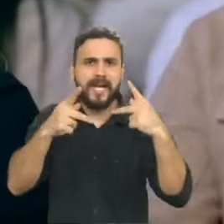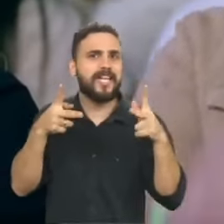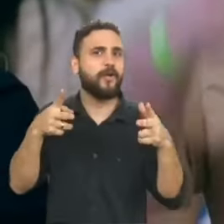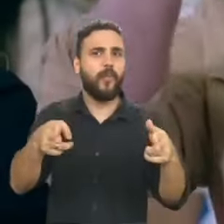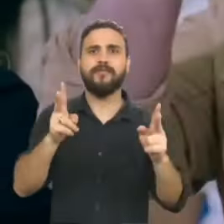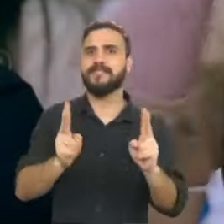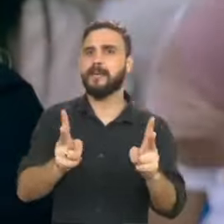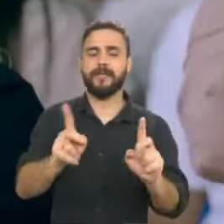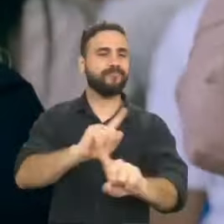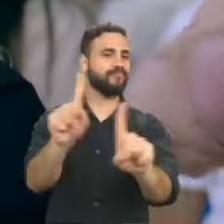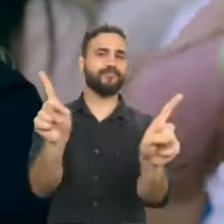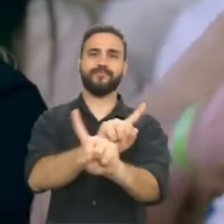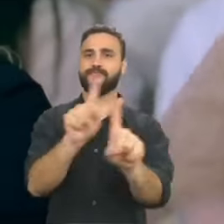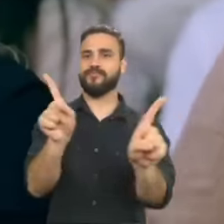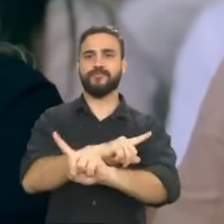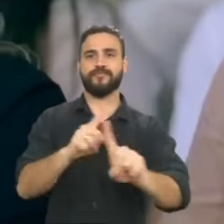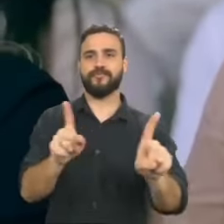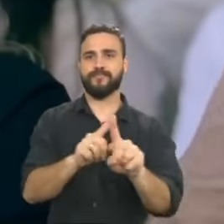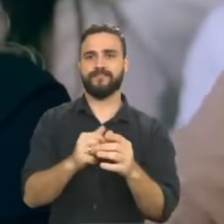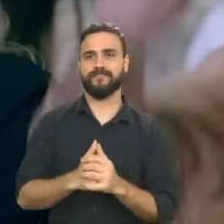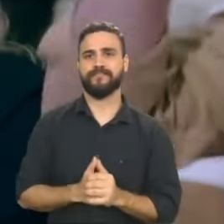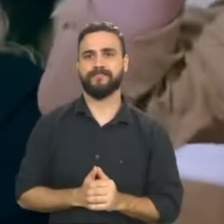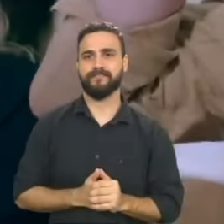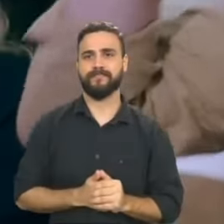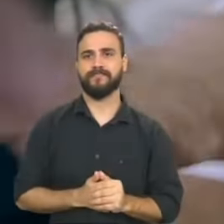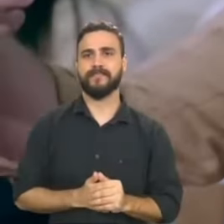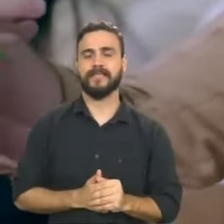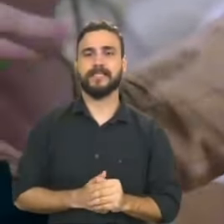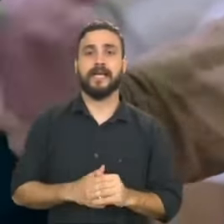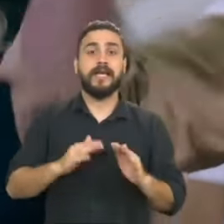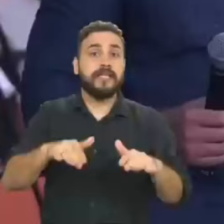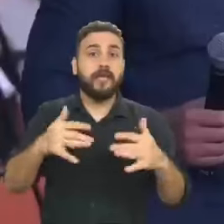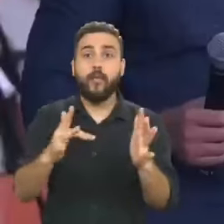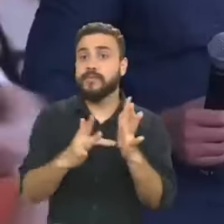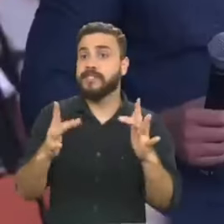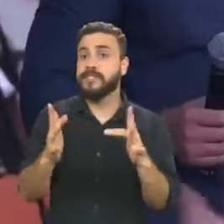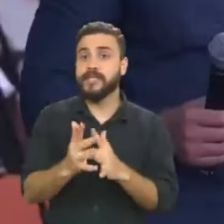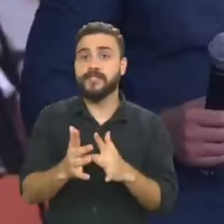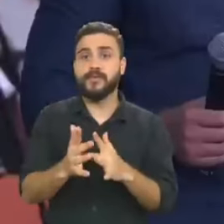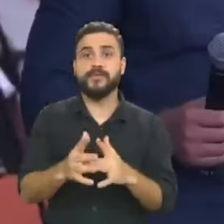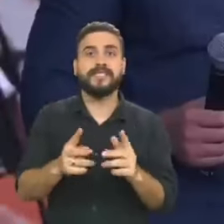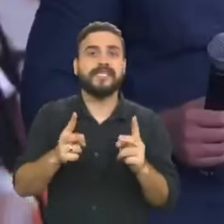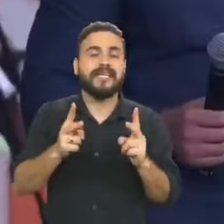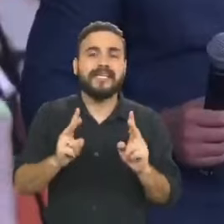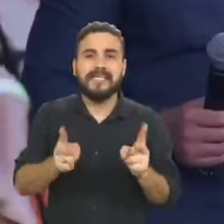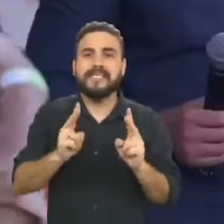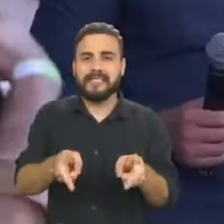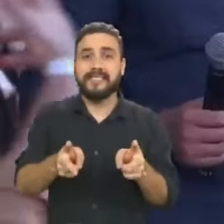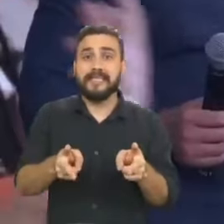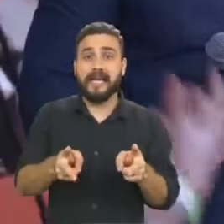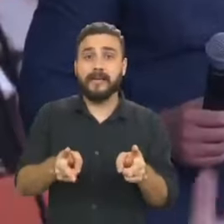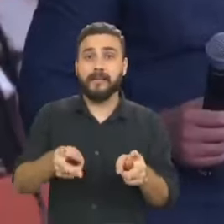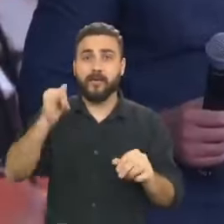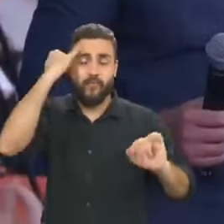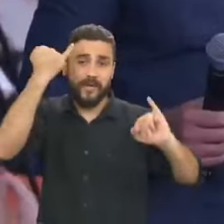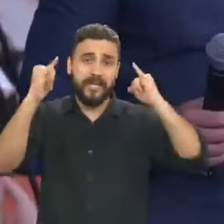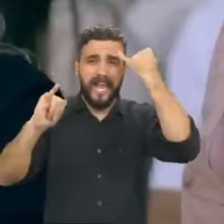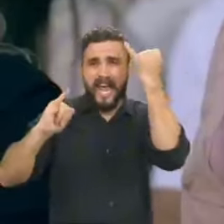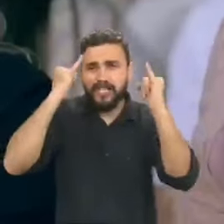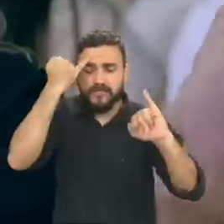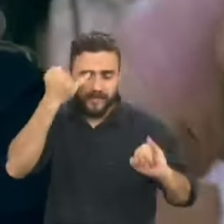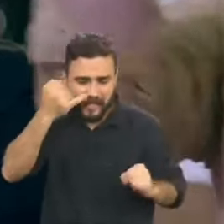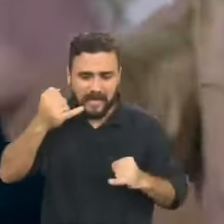fala de um modo, o jovem rico foi outra abordagem. Então Jesus ele ia e confrontava a pessoa, às vezes a